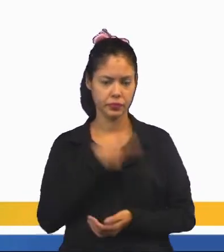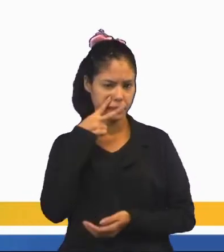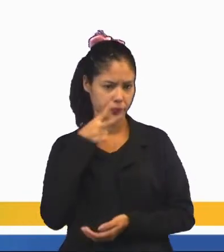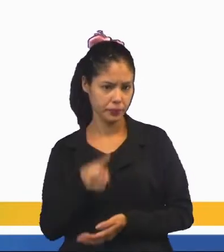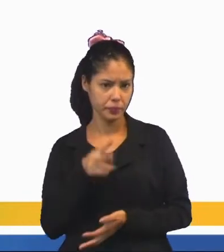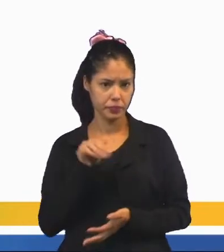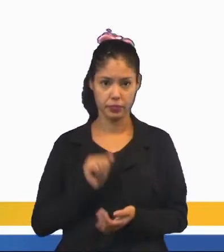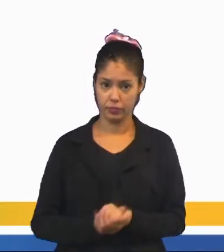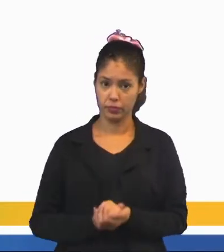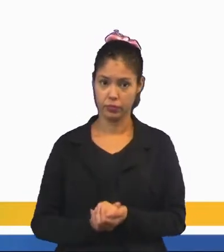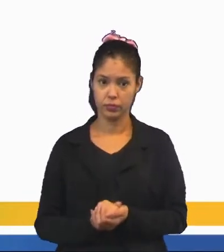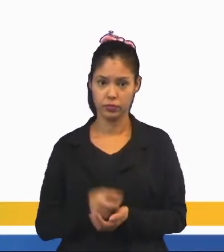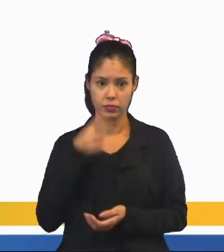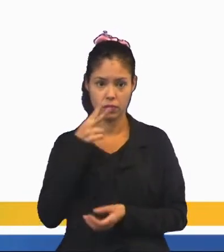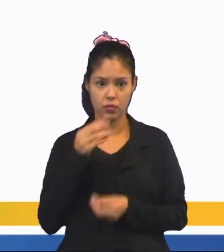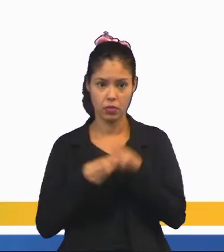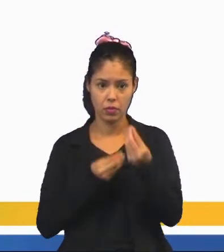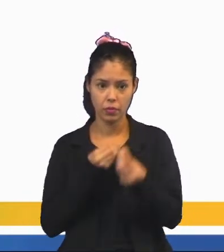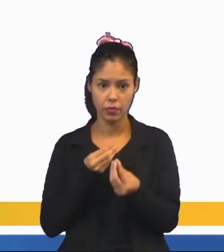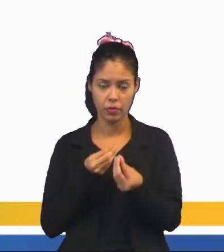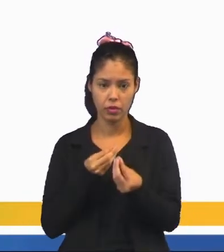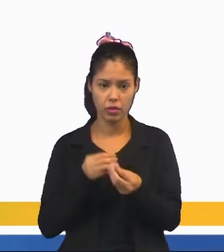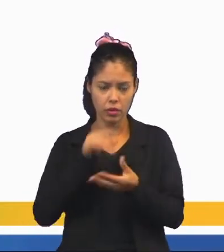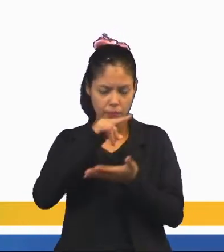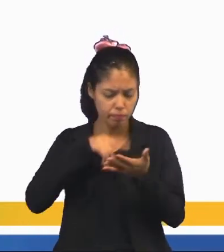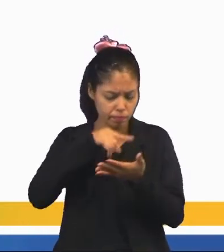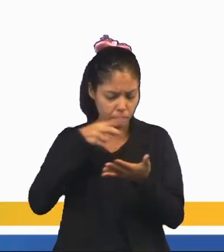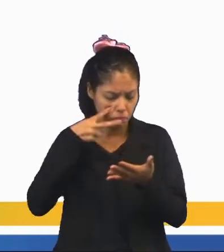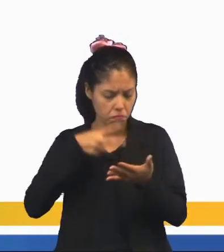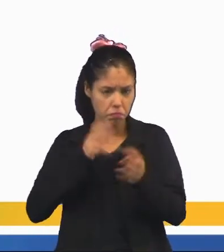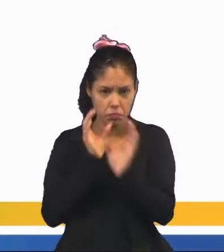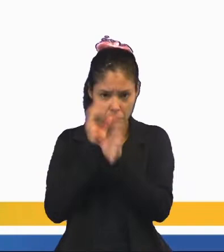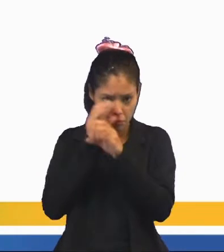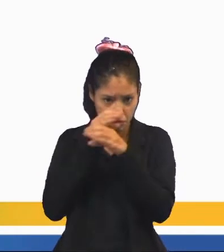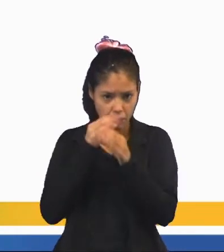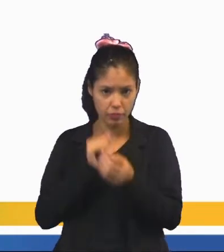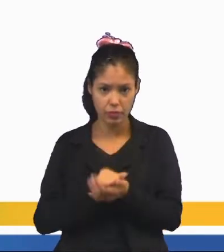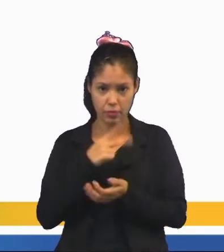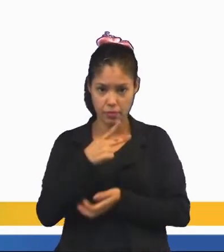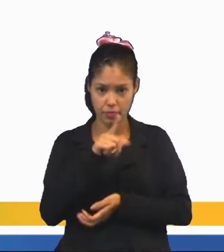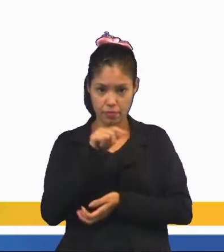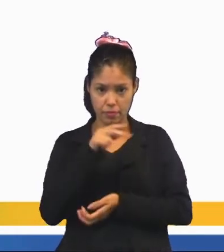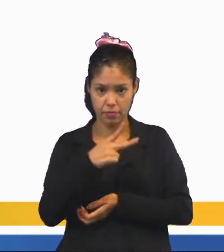Para diagnosticar lesões subclínicas, exames laboratoriais como